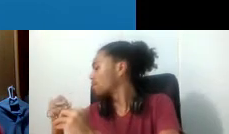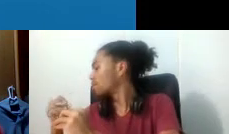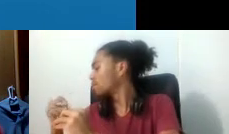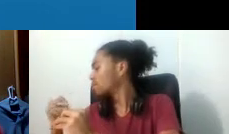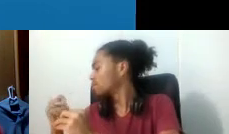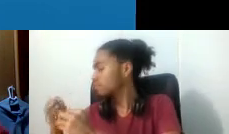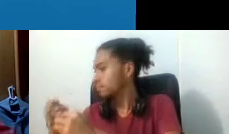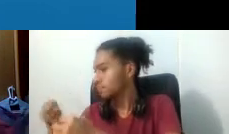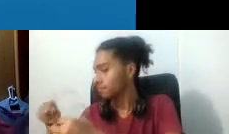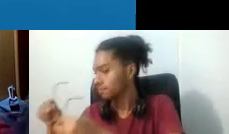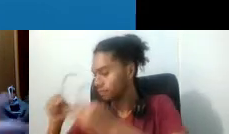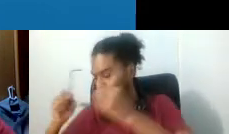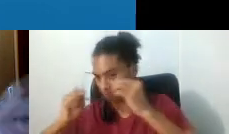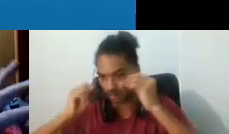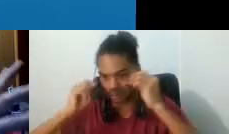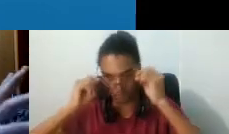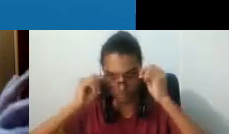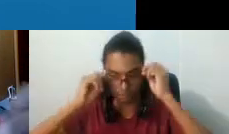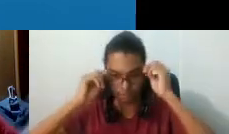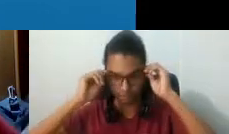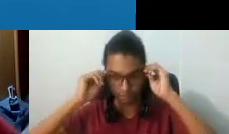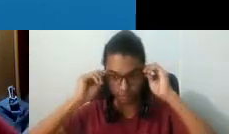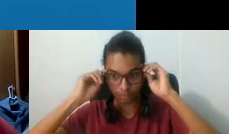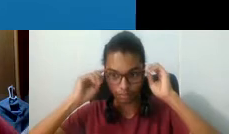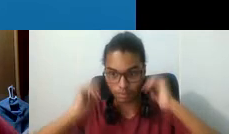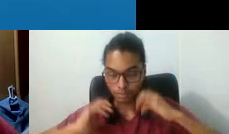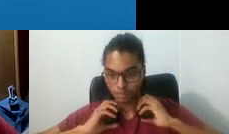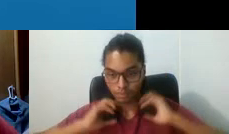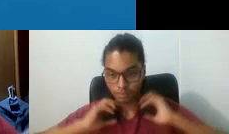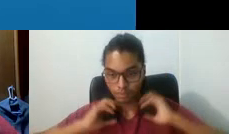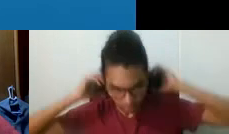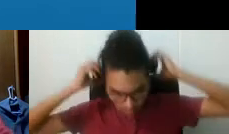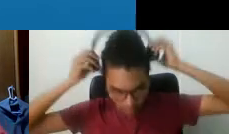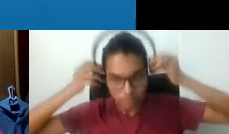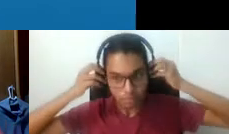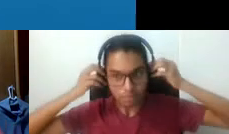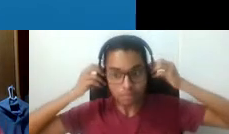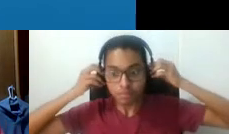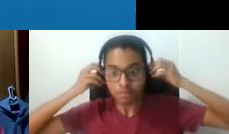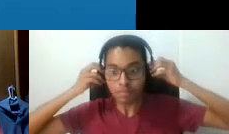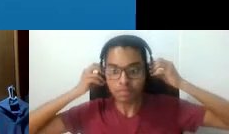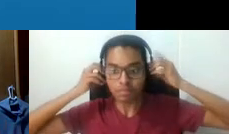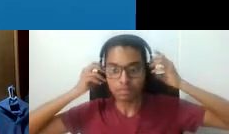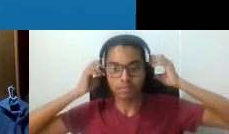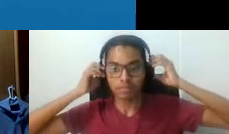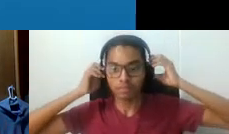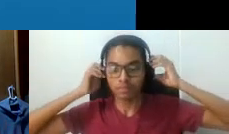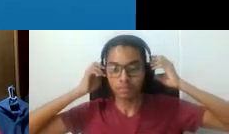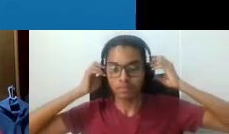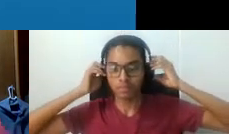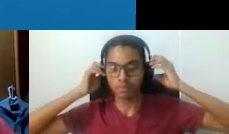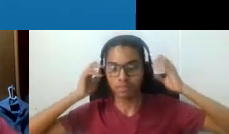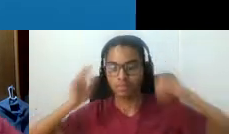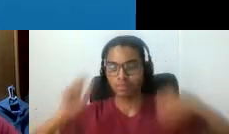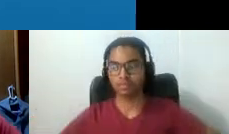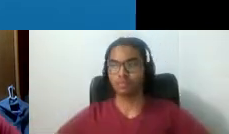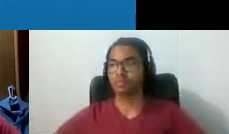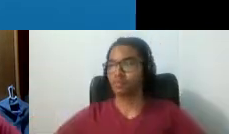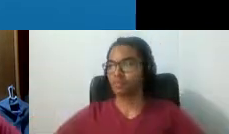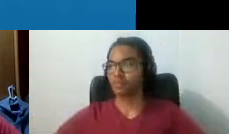tinha. Então, esse é um fenômeno que a gente chama de dilatação térmica. O outro fenômeno é elasticidade.